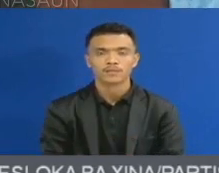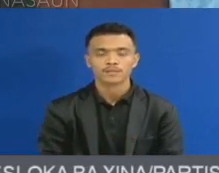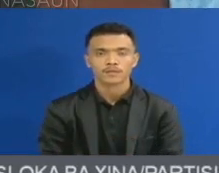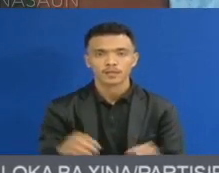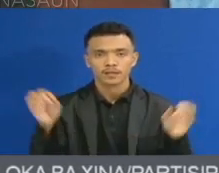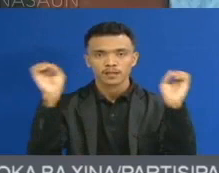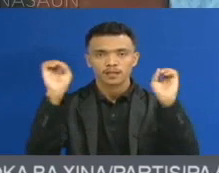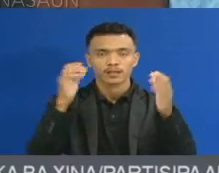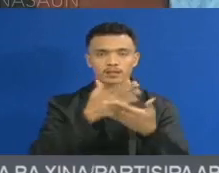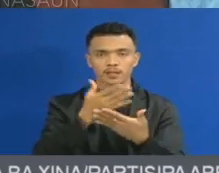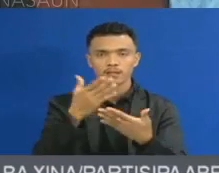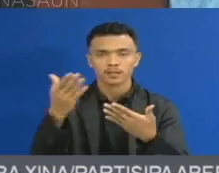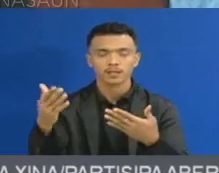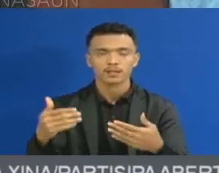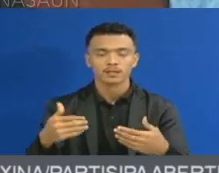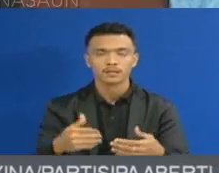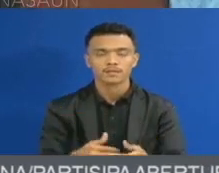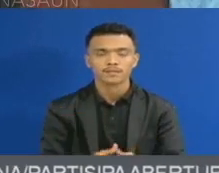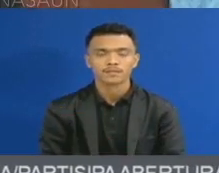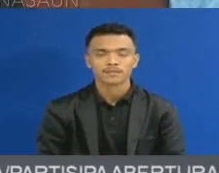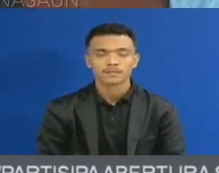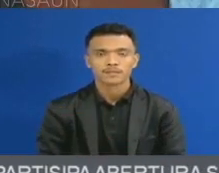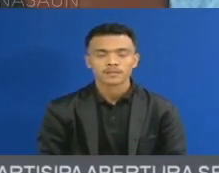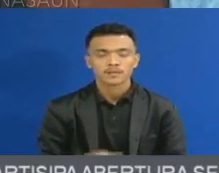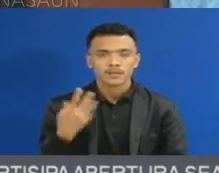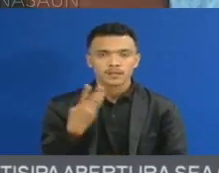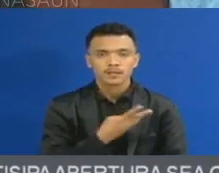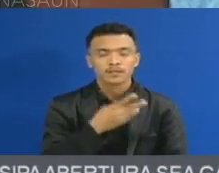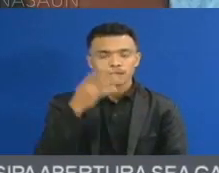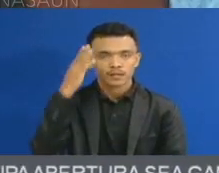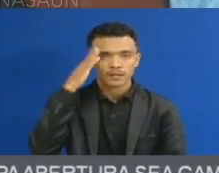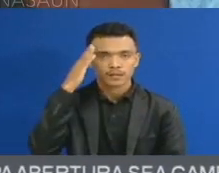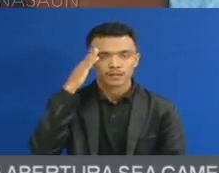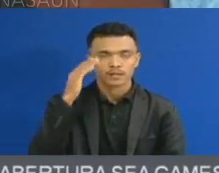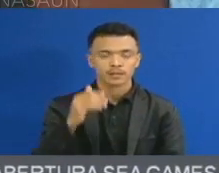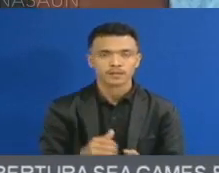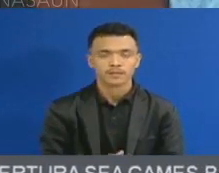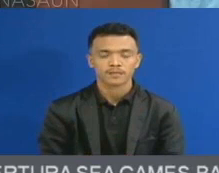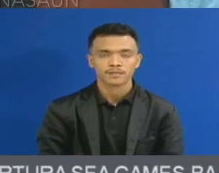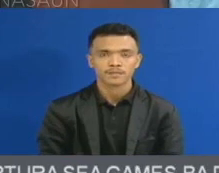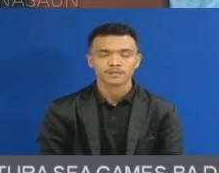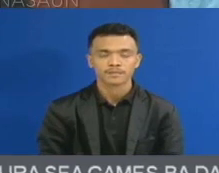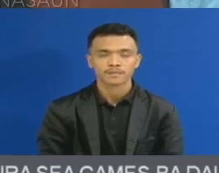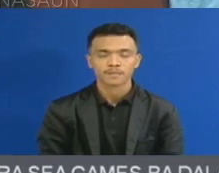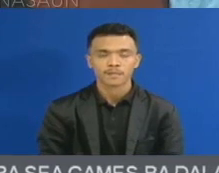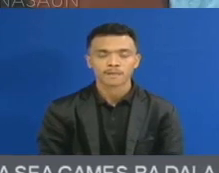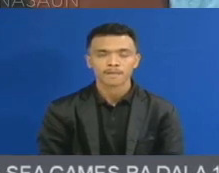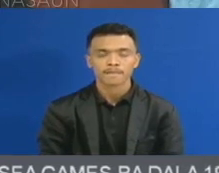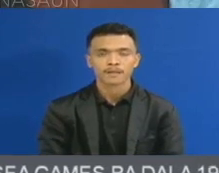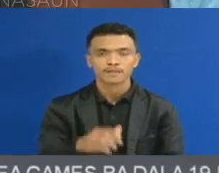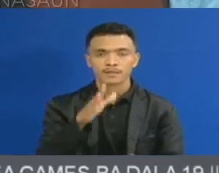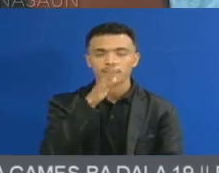Laia mobiliário completo e relaram. Ita reconhece, mas ita reconhecemos inanferi